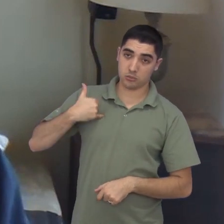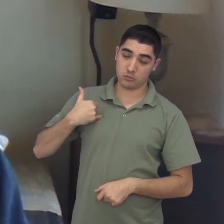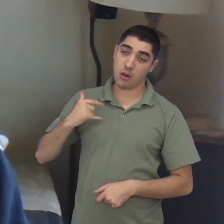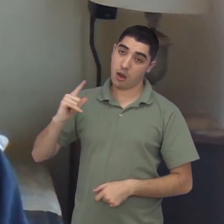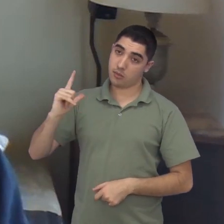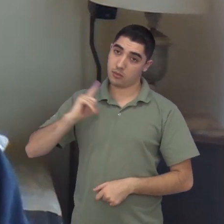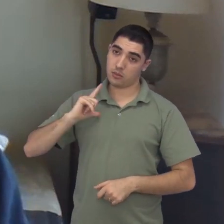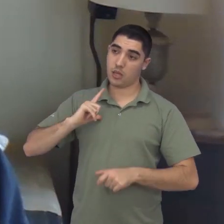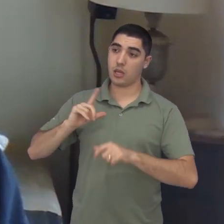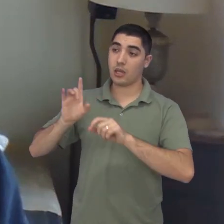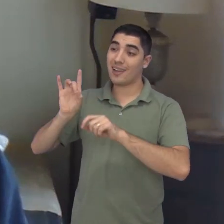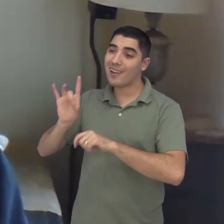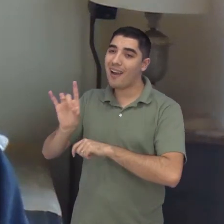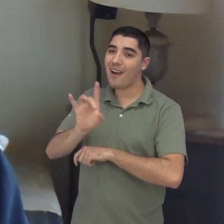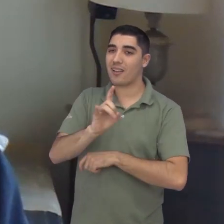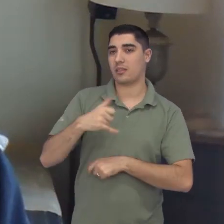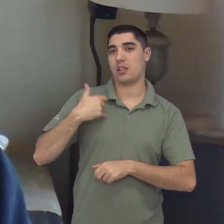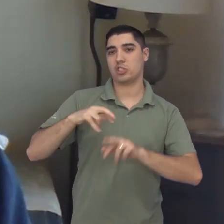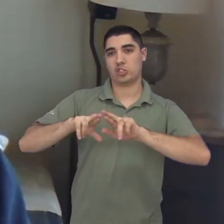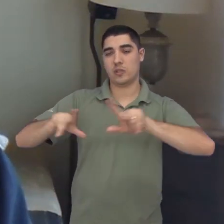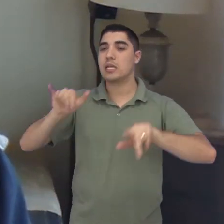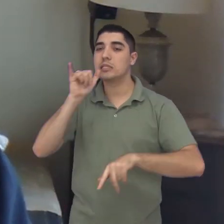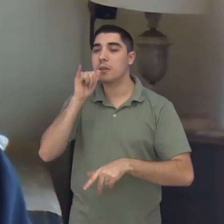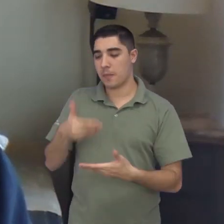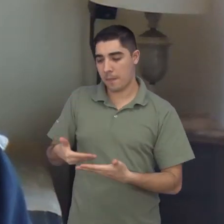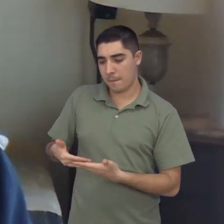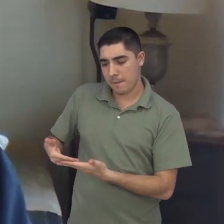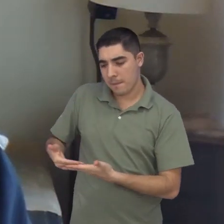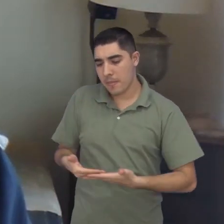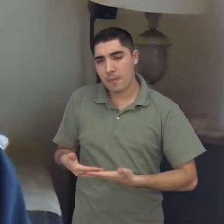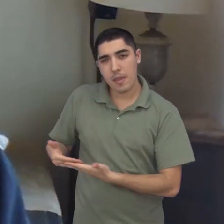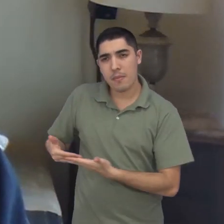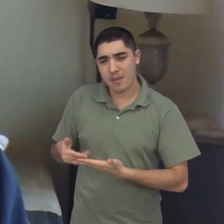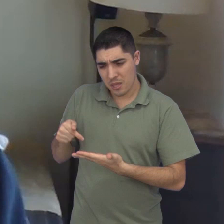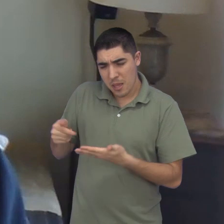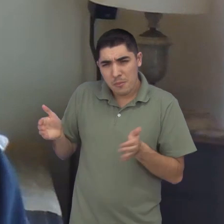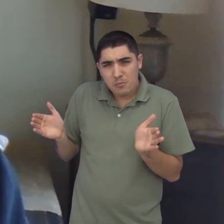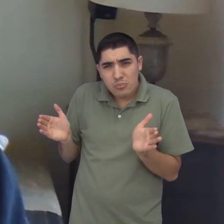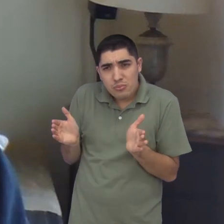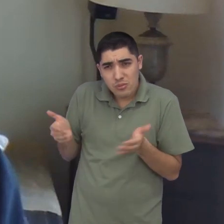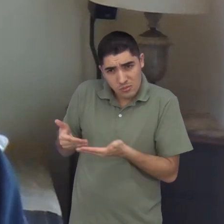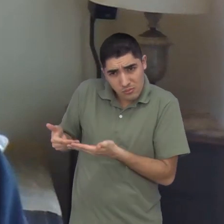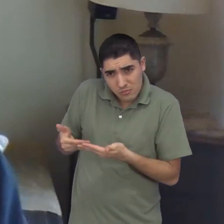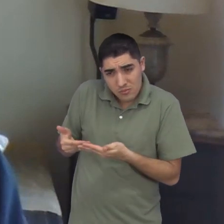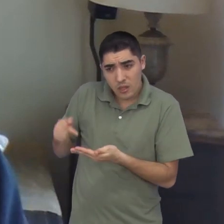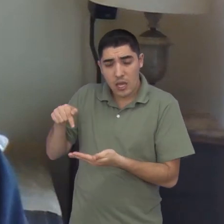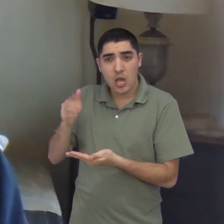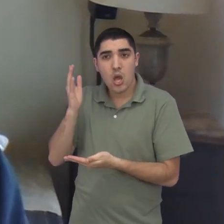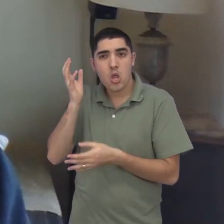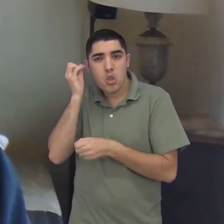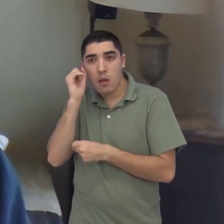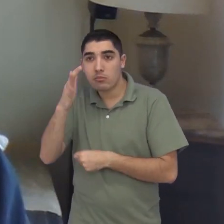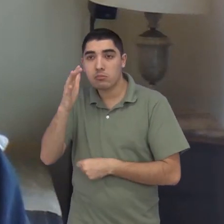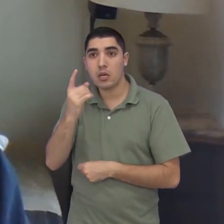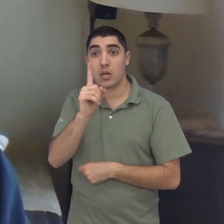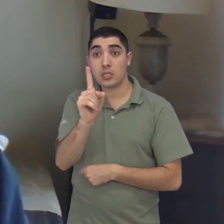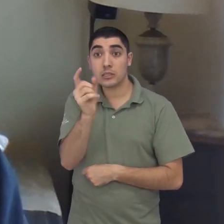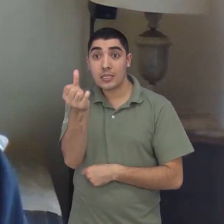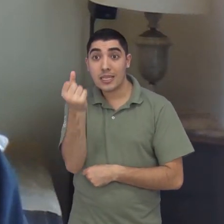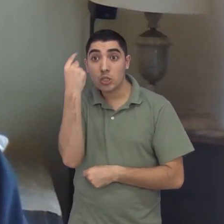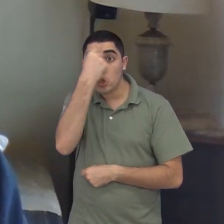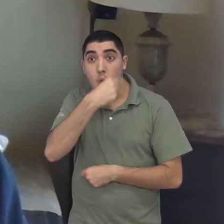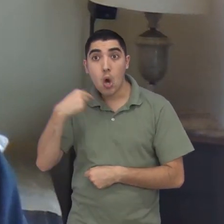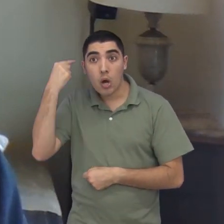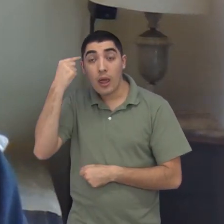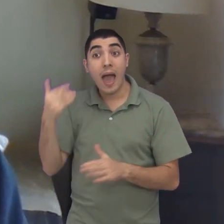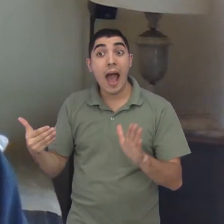necessidade diferente de outras idades. Então, um bebê, quando você fala num bebê pequenininho, ele chega a dormir 16